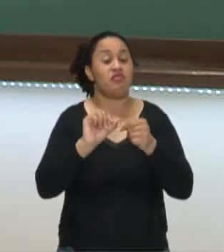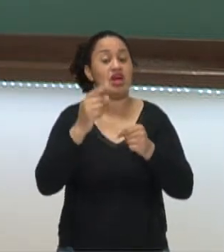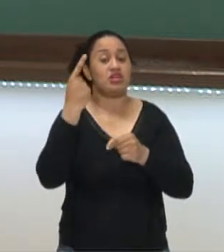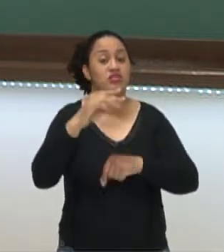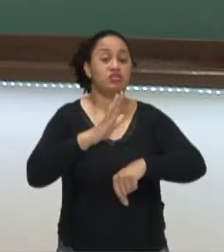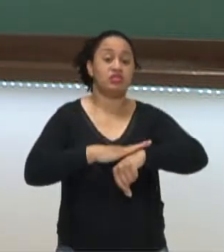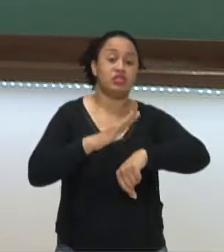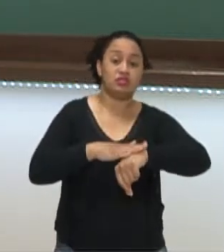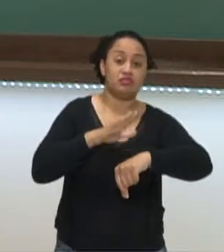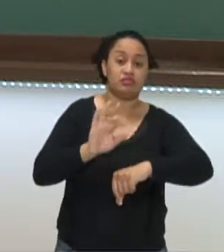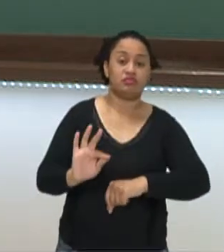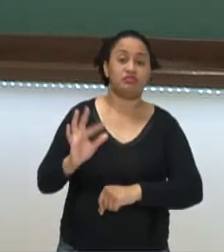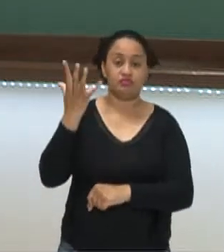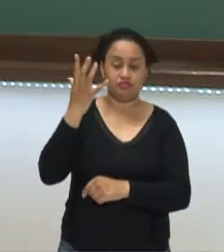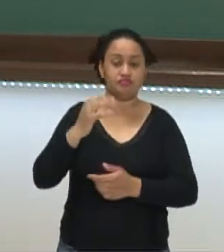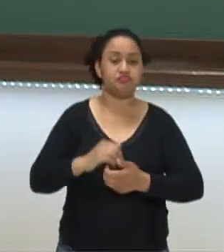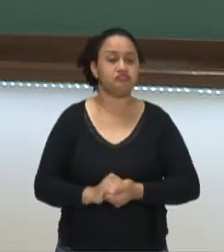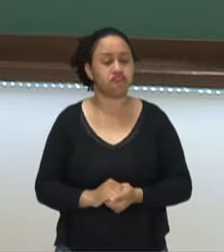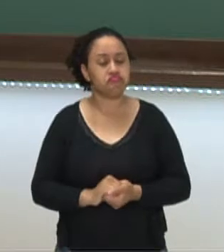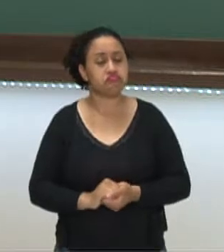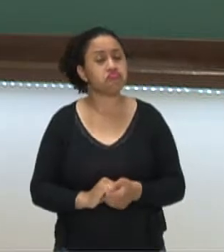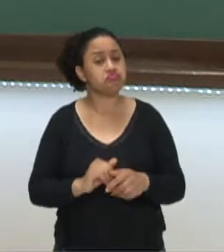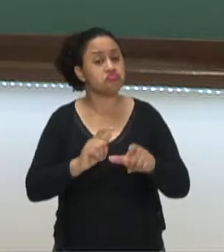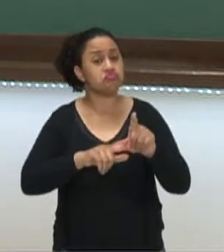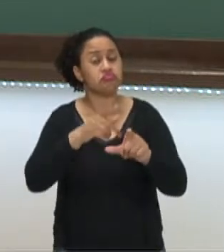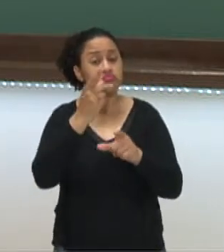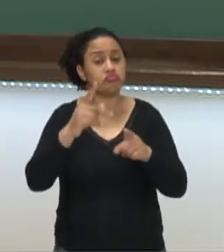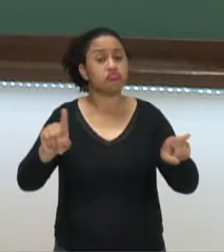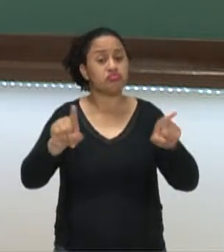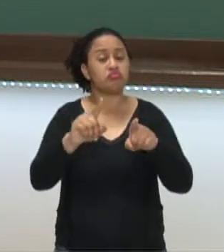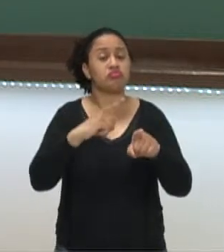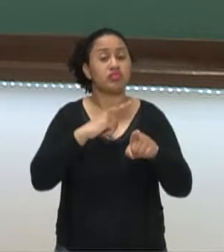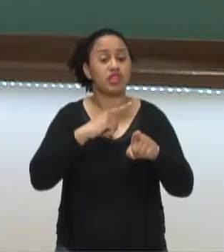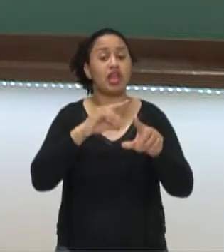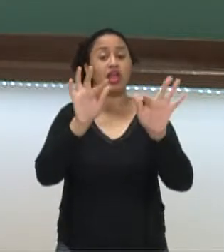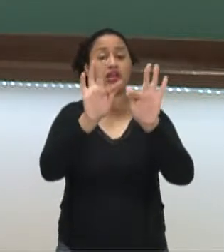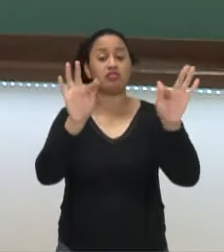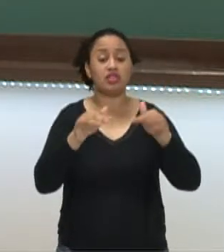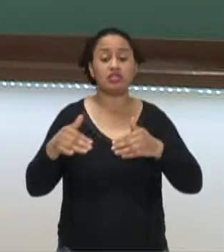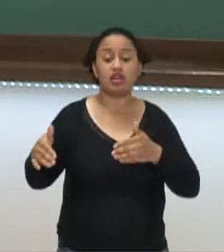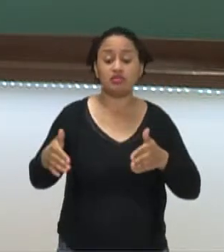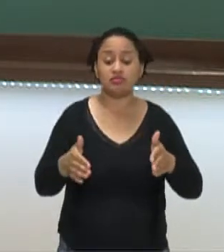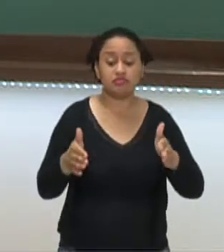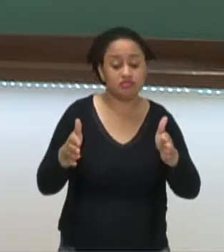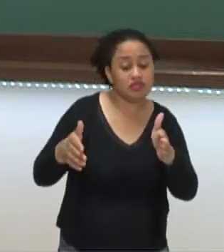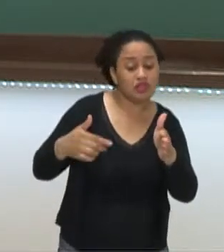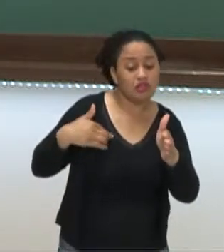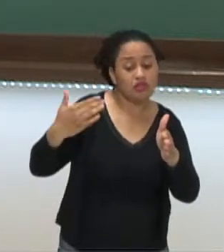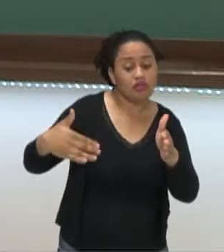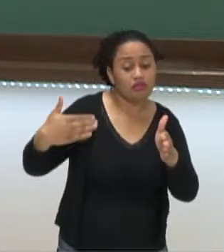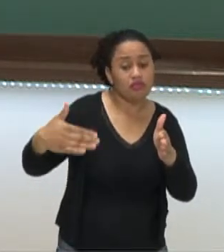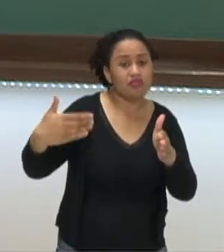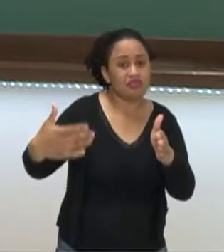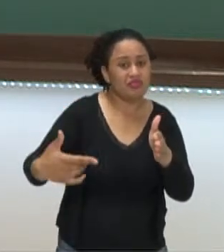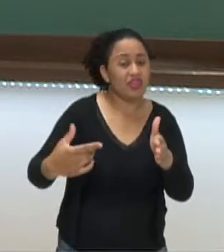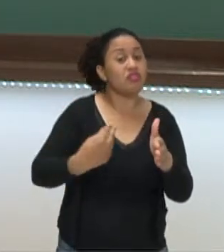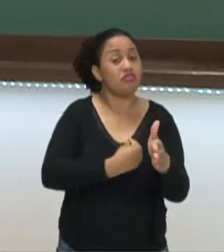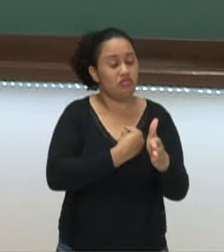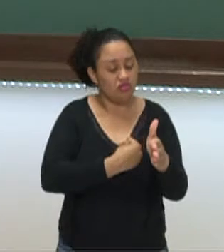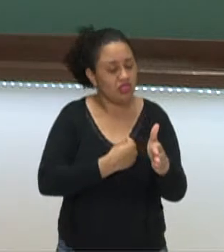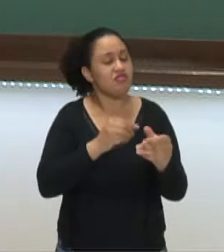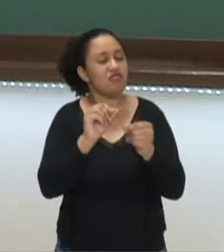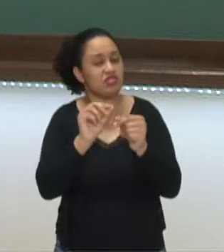tempo acontecer. Como a letra da música diz, a felicidade está no caminho, vai vivendo e fazendo acontecer, mas não fique